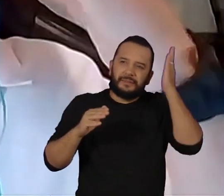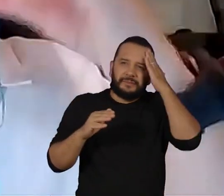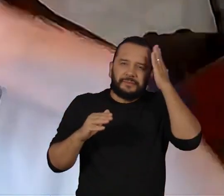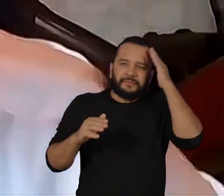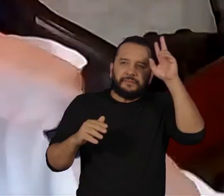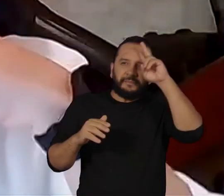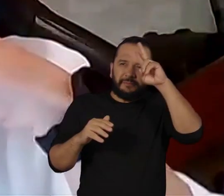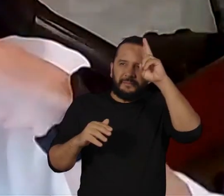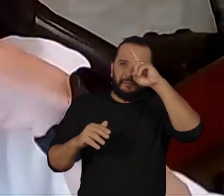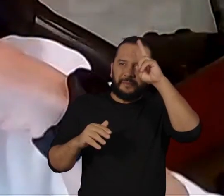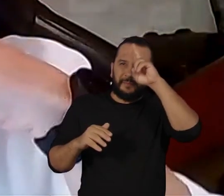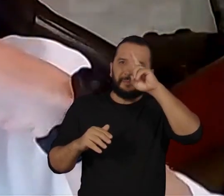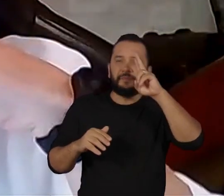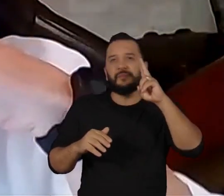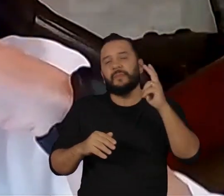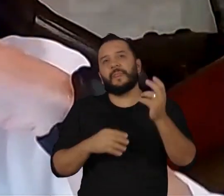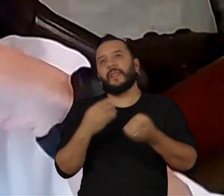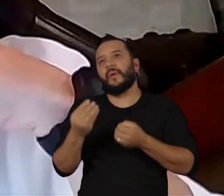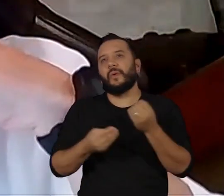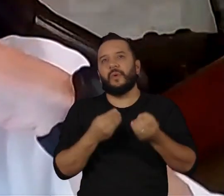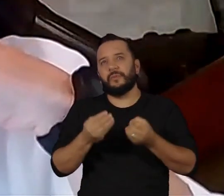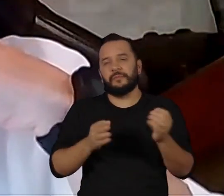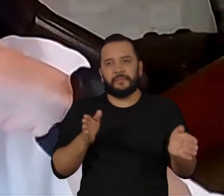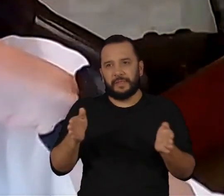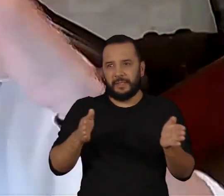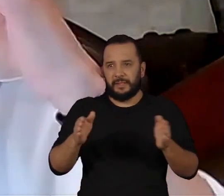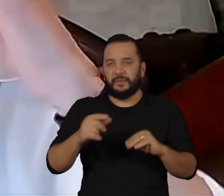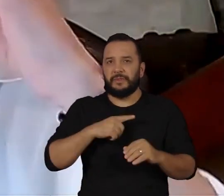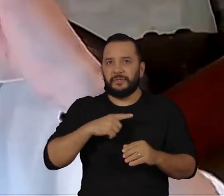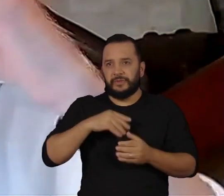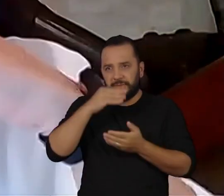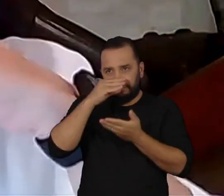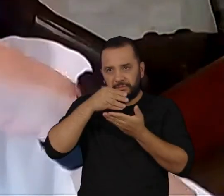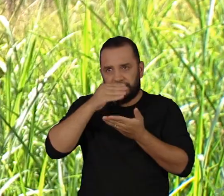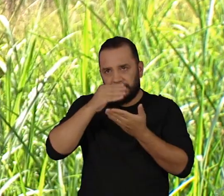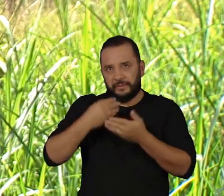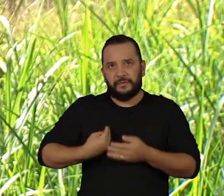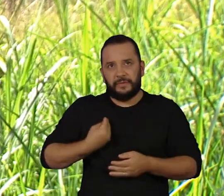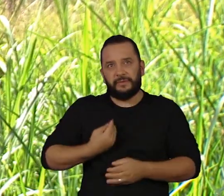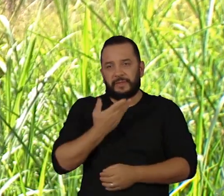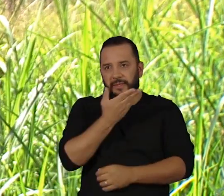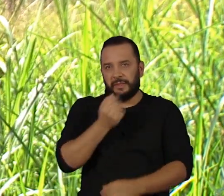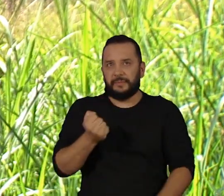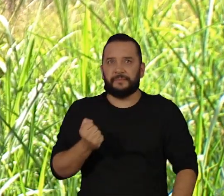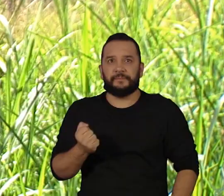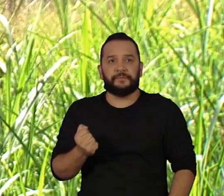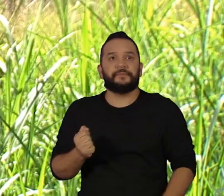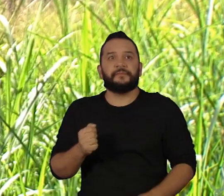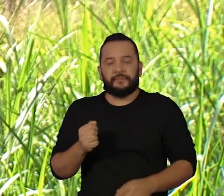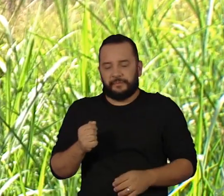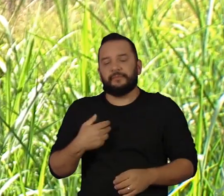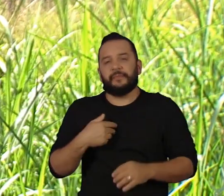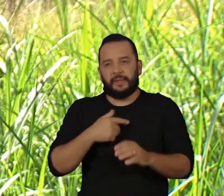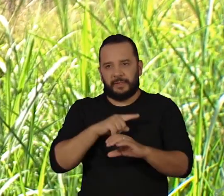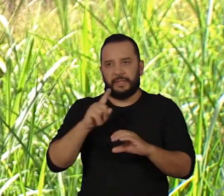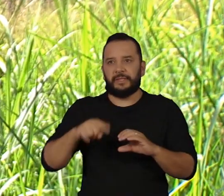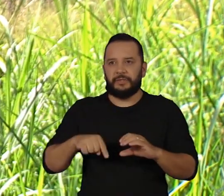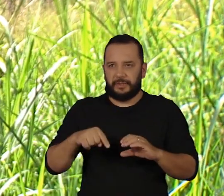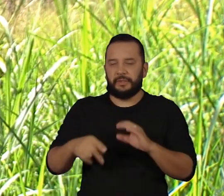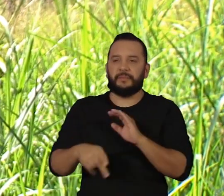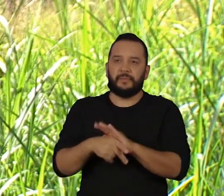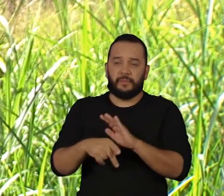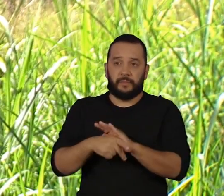resgatar a memória dessa época, quando esse animal ainda existia ali. Os cientistas do projeto trabalham com